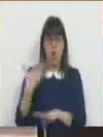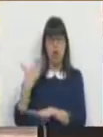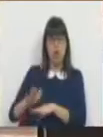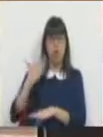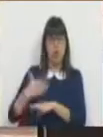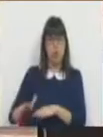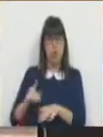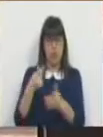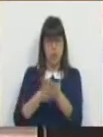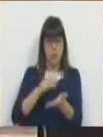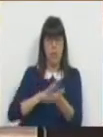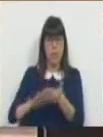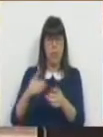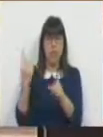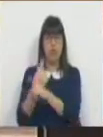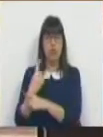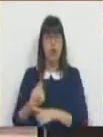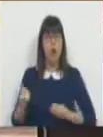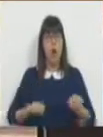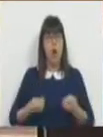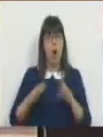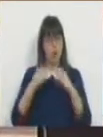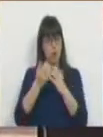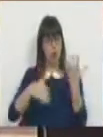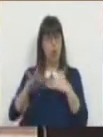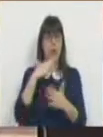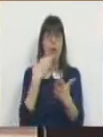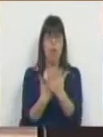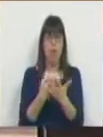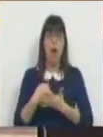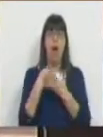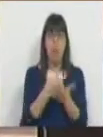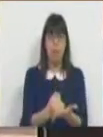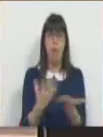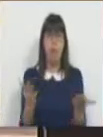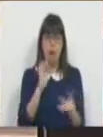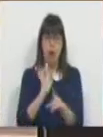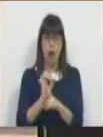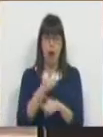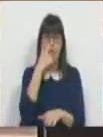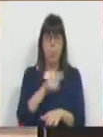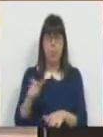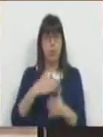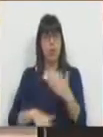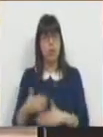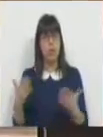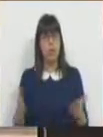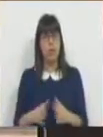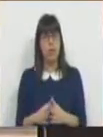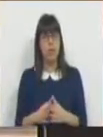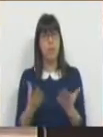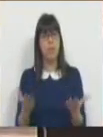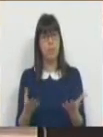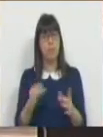excluir desta isenção as restantes organizações da sociedade que prestam apoio a pessoas com deficiência. Muito bem.